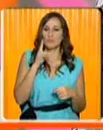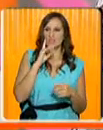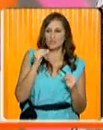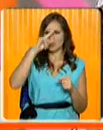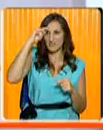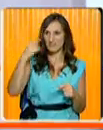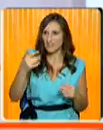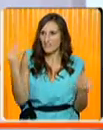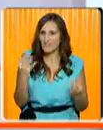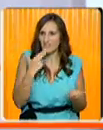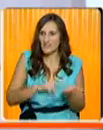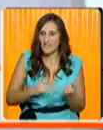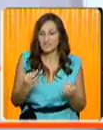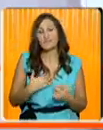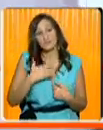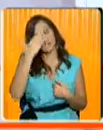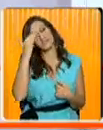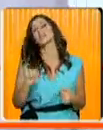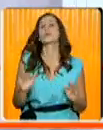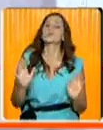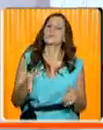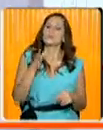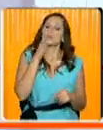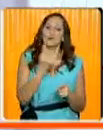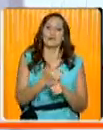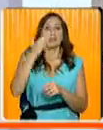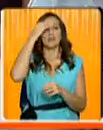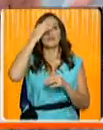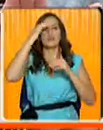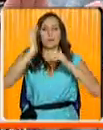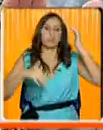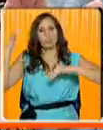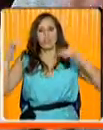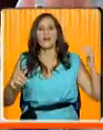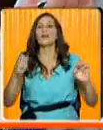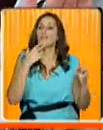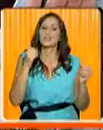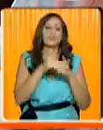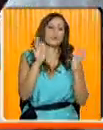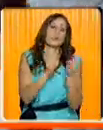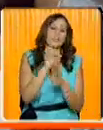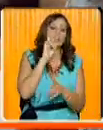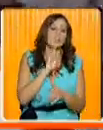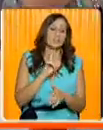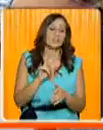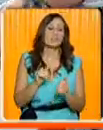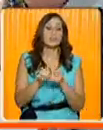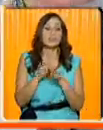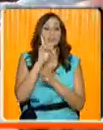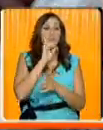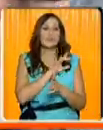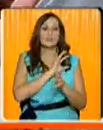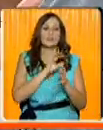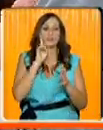tão difíceis. São, são. Eu vou dizer uma coisa, que nós somos desequilibradas. Todas desequilibradas. Todas. Todas estão aqui,